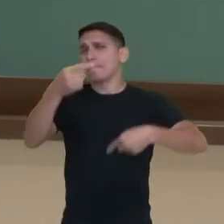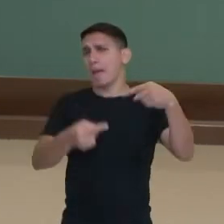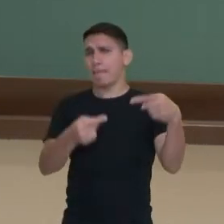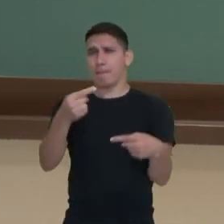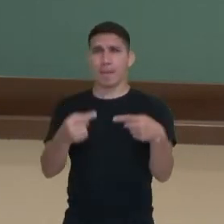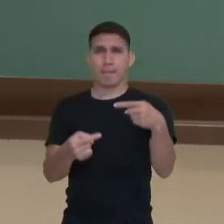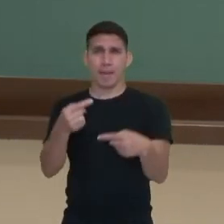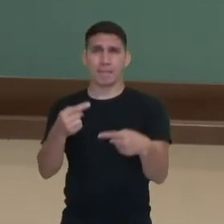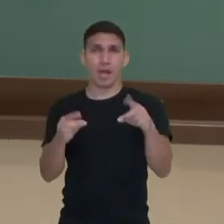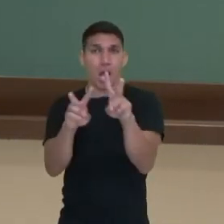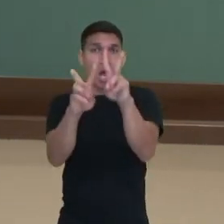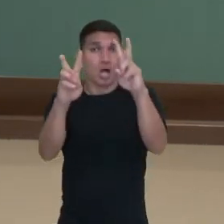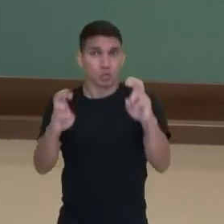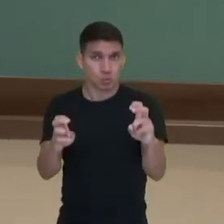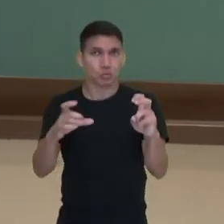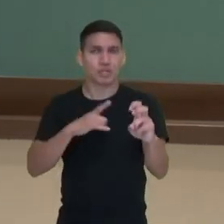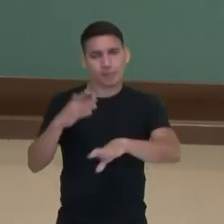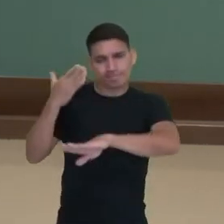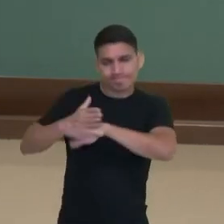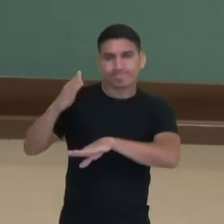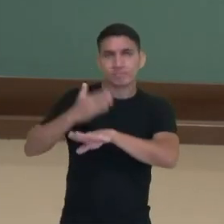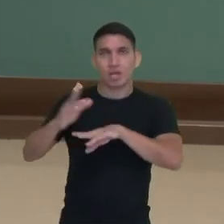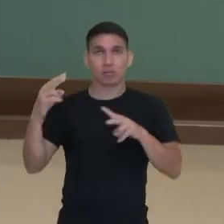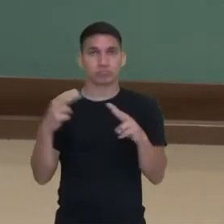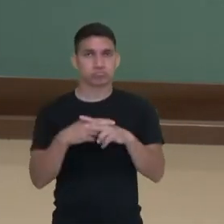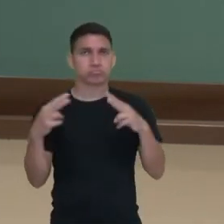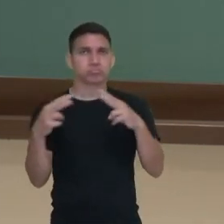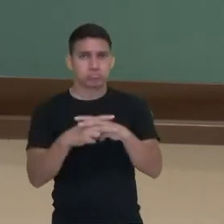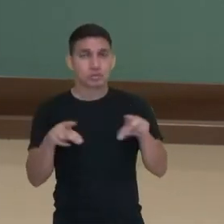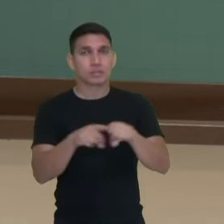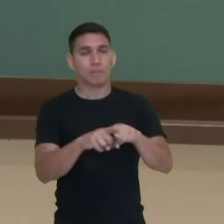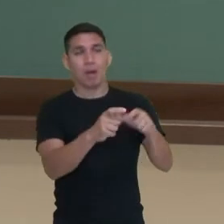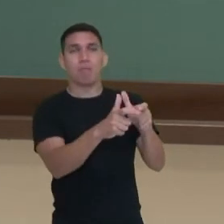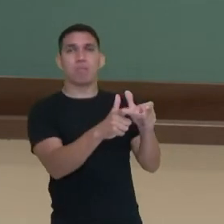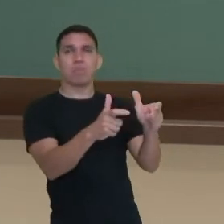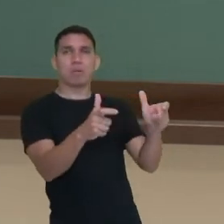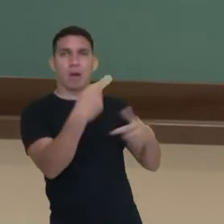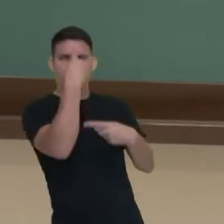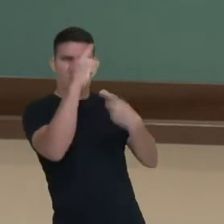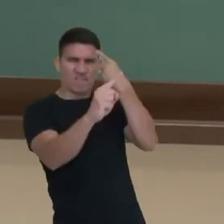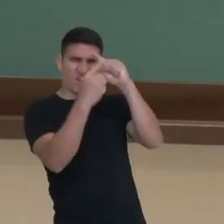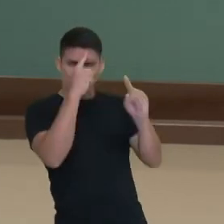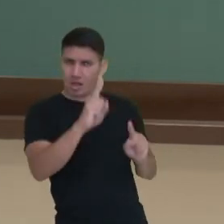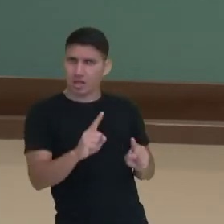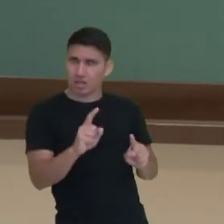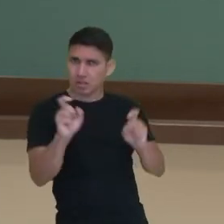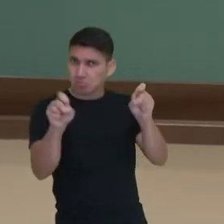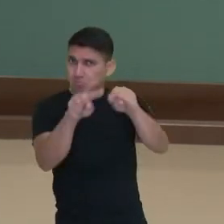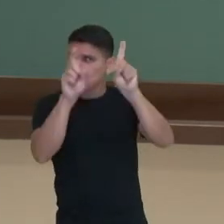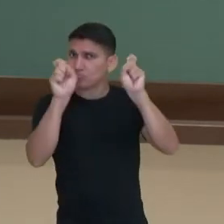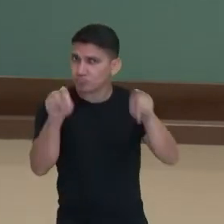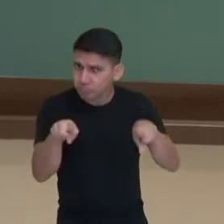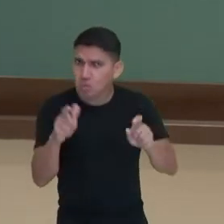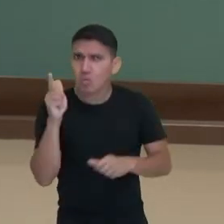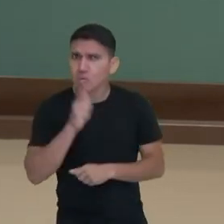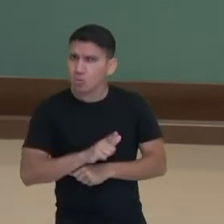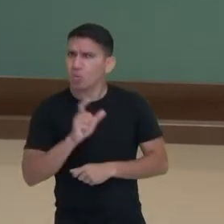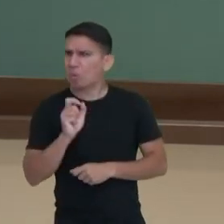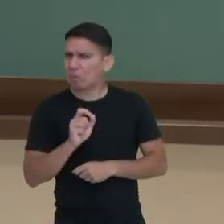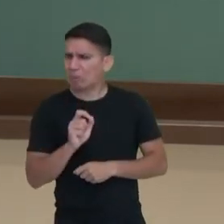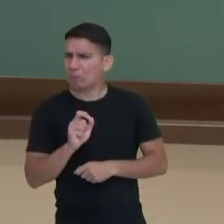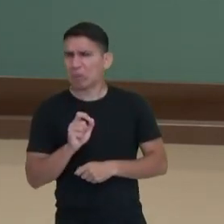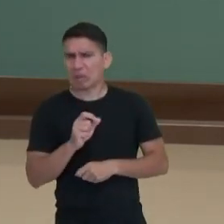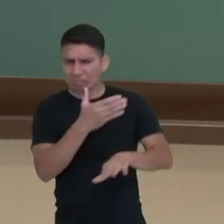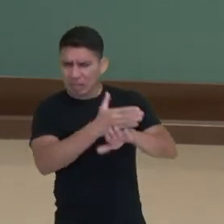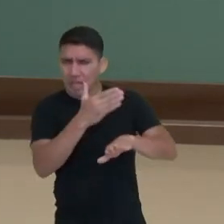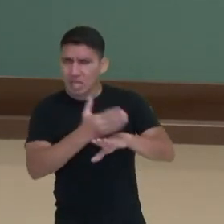discussão envolvendo a prática de lutas e o aumento da violência. Será que a prática de lutas